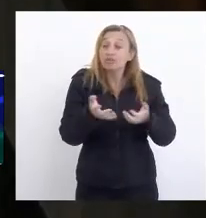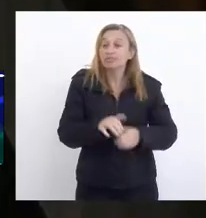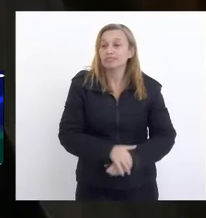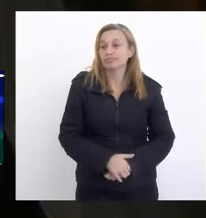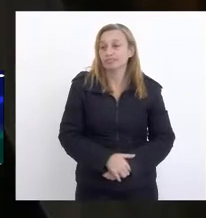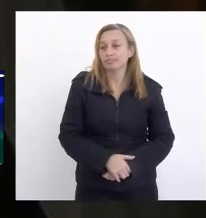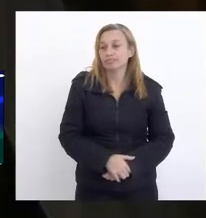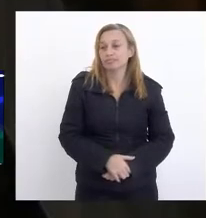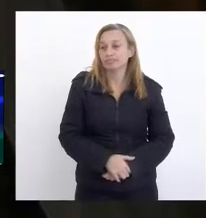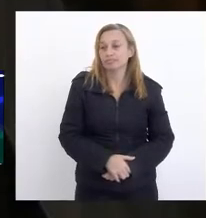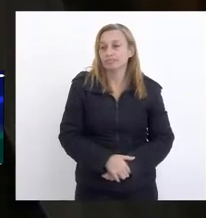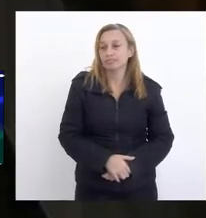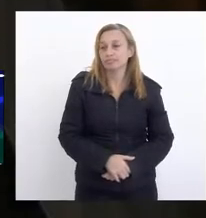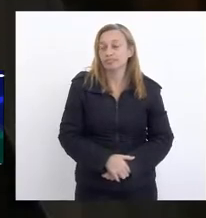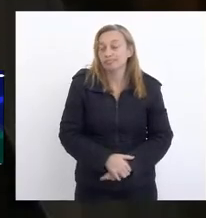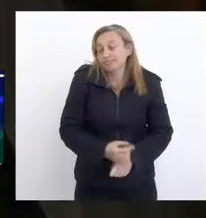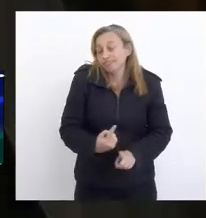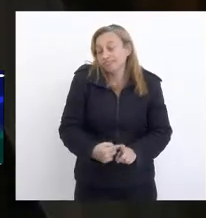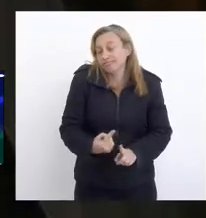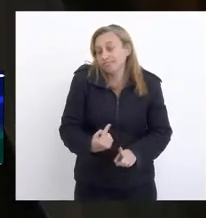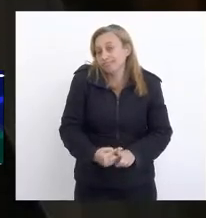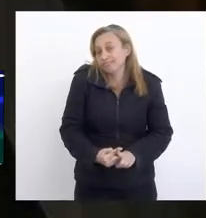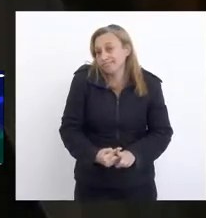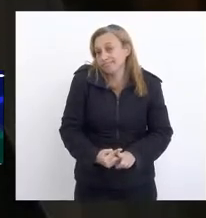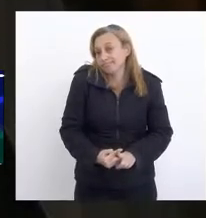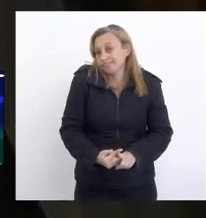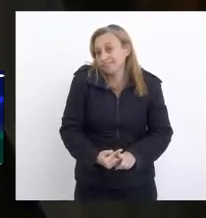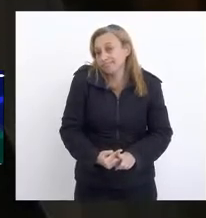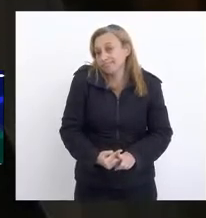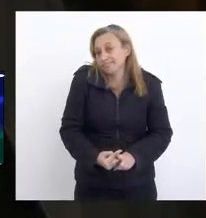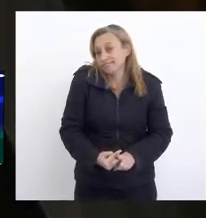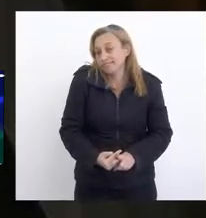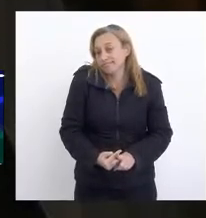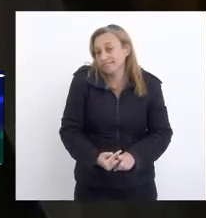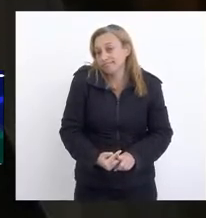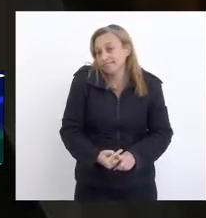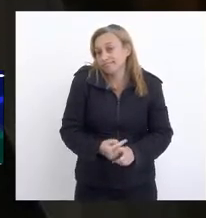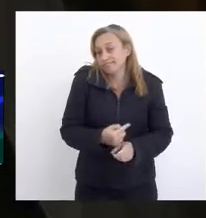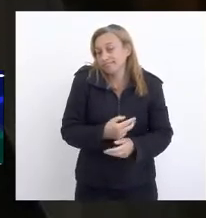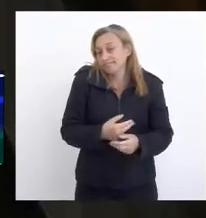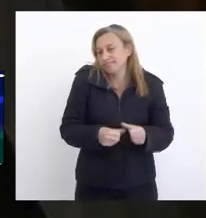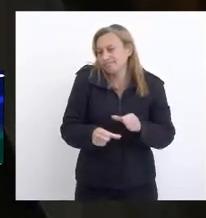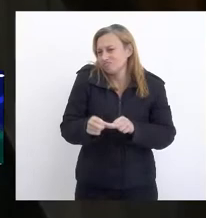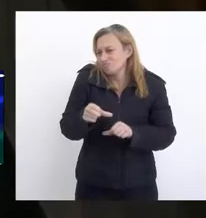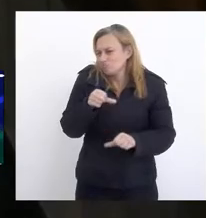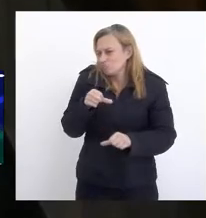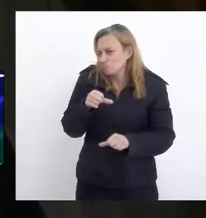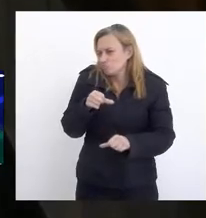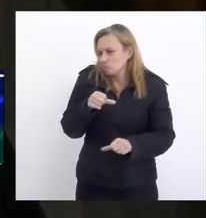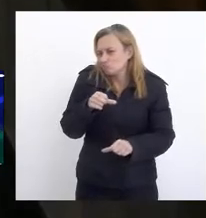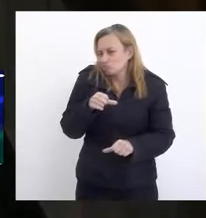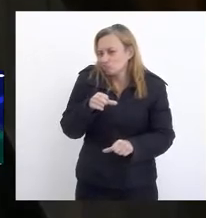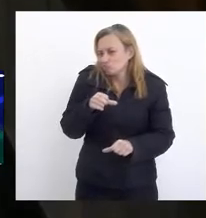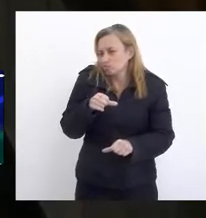Né, porque está havendo uma certa inversão de lógica.